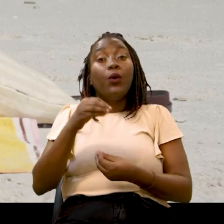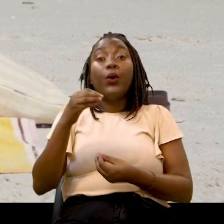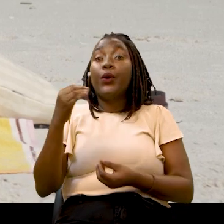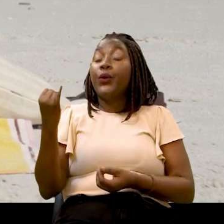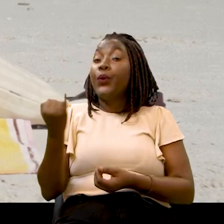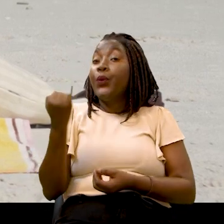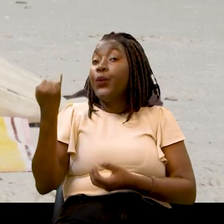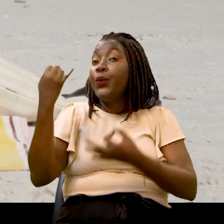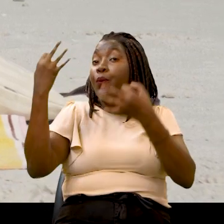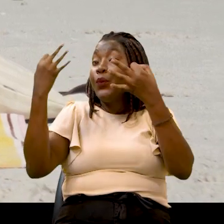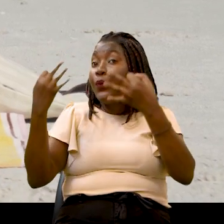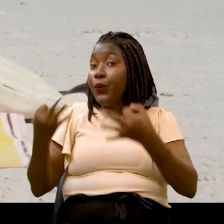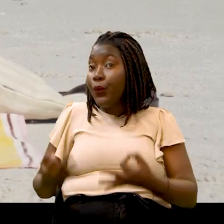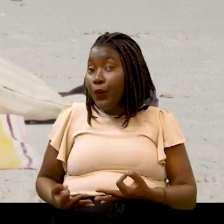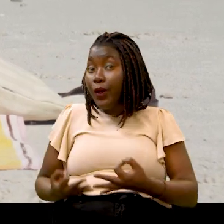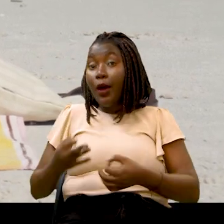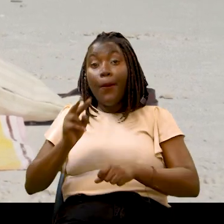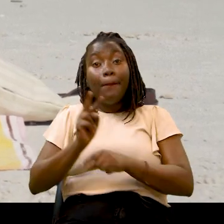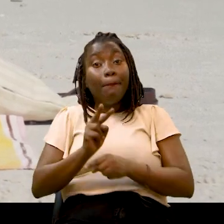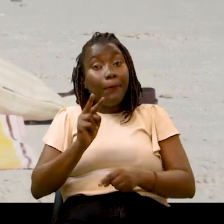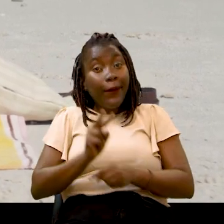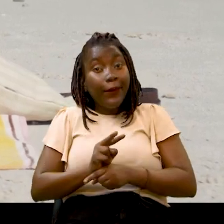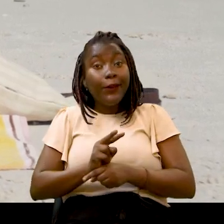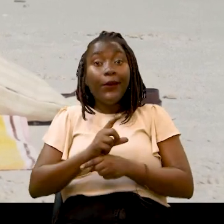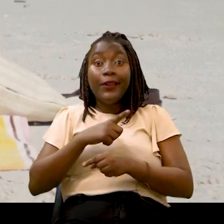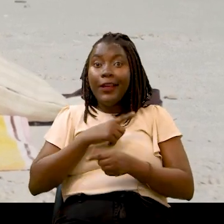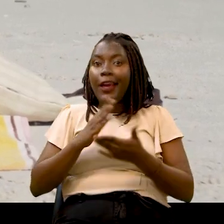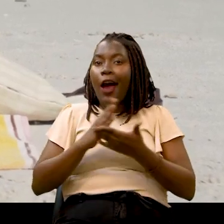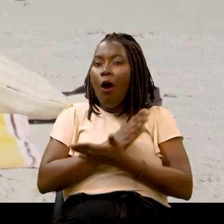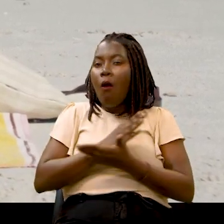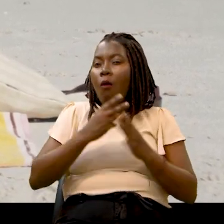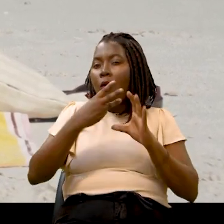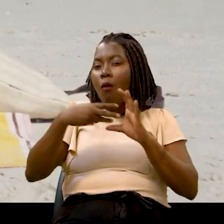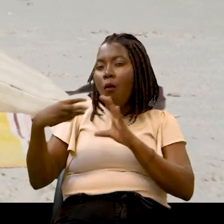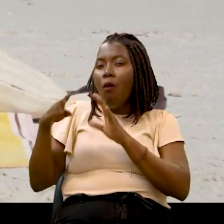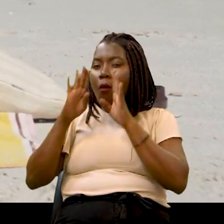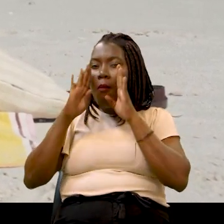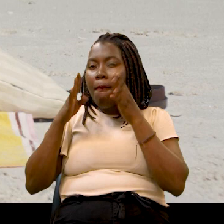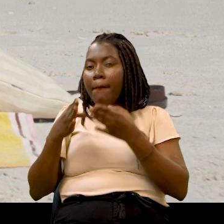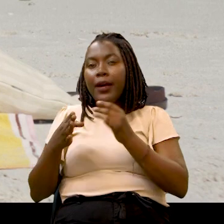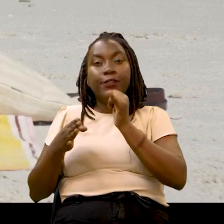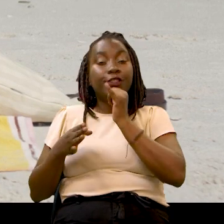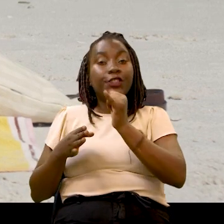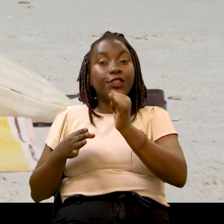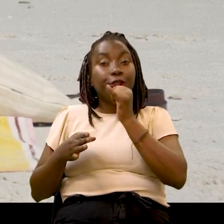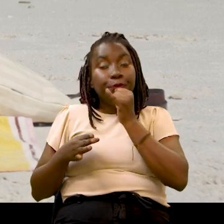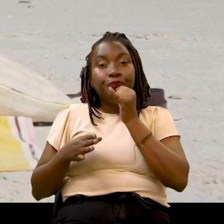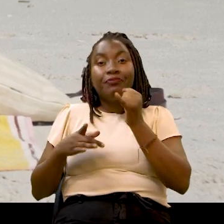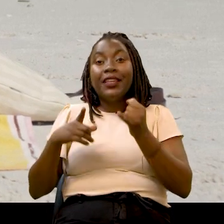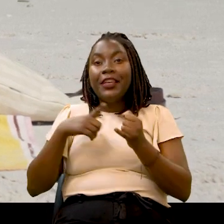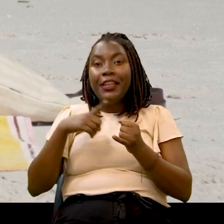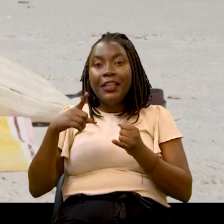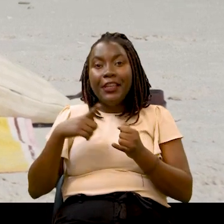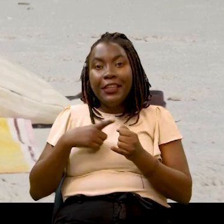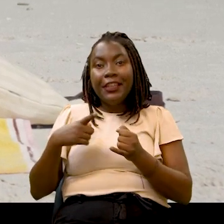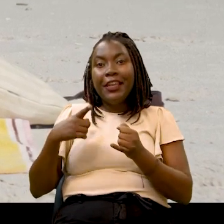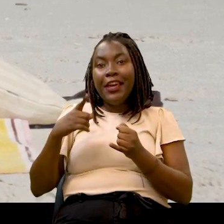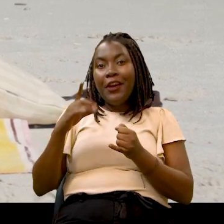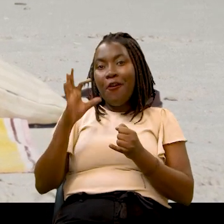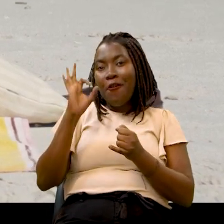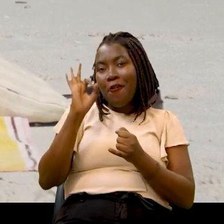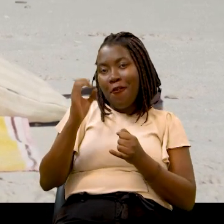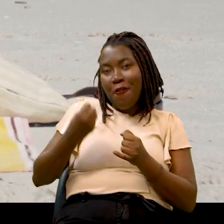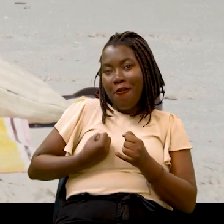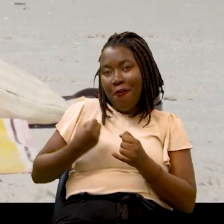ideal é o protetor que tem algumas características específicas. Por exemplo, que tem aquele fator